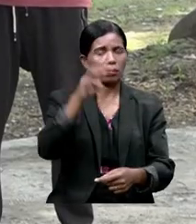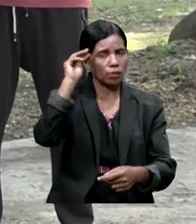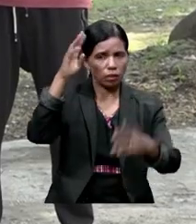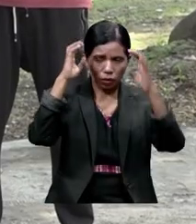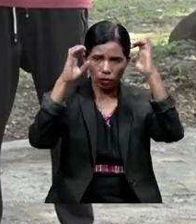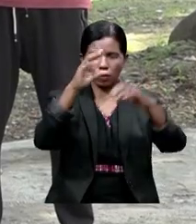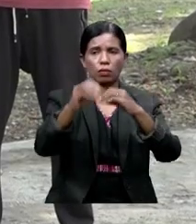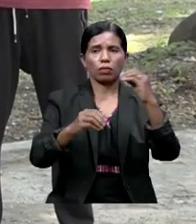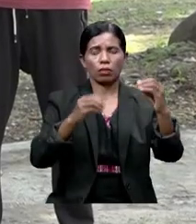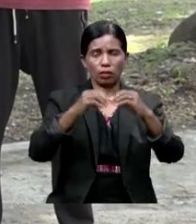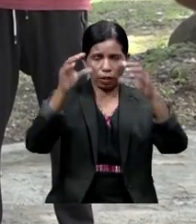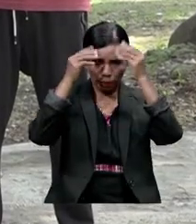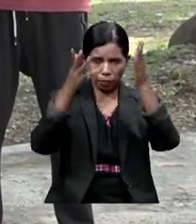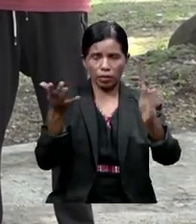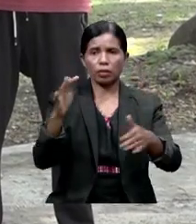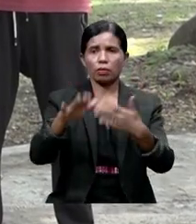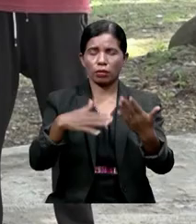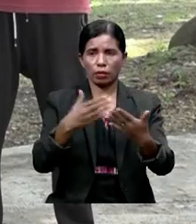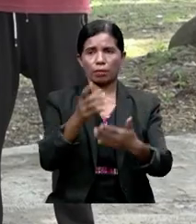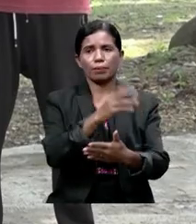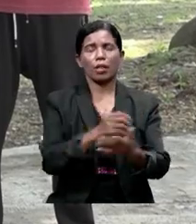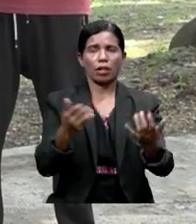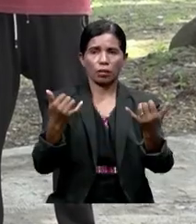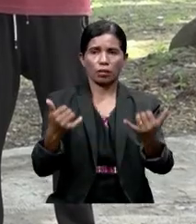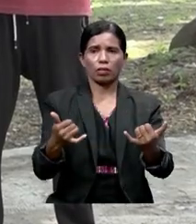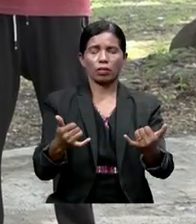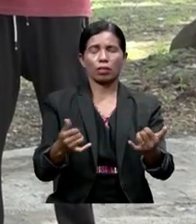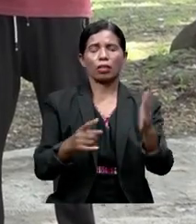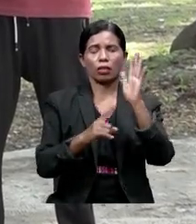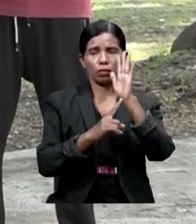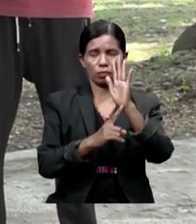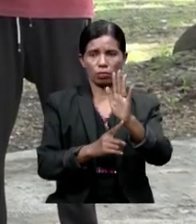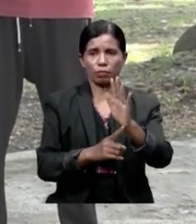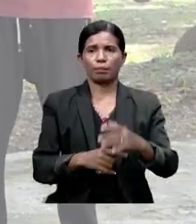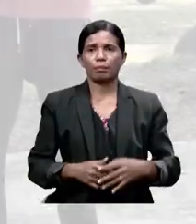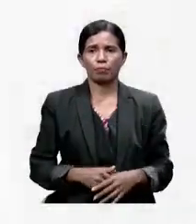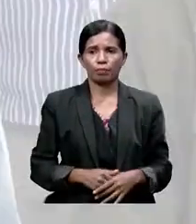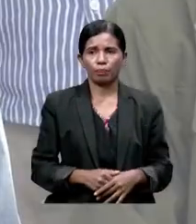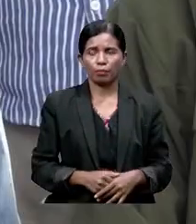Educação conaba professor contratado Sira, ne bededau ne sai polêmica.